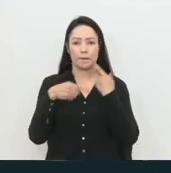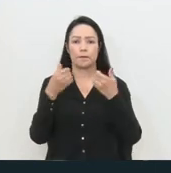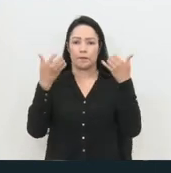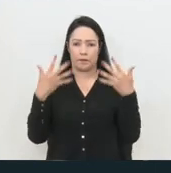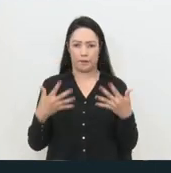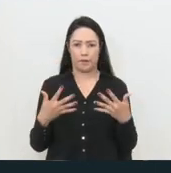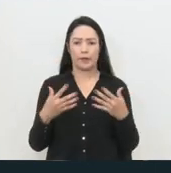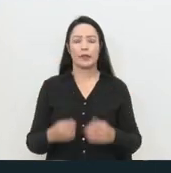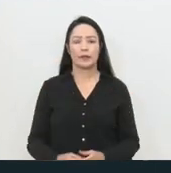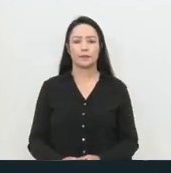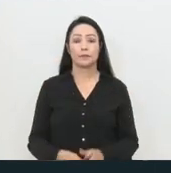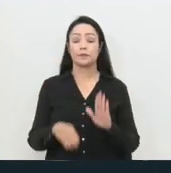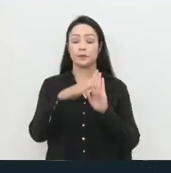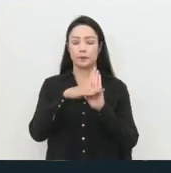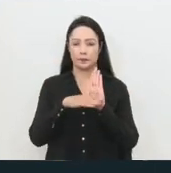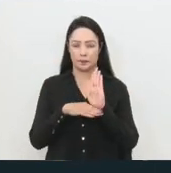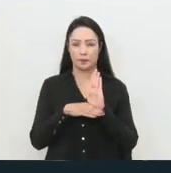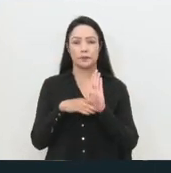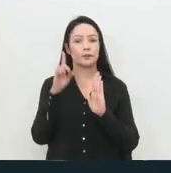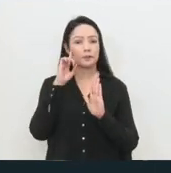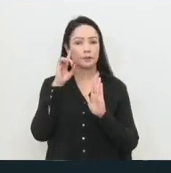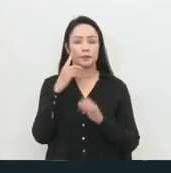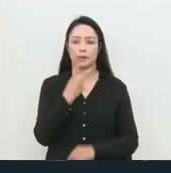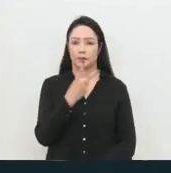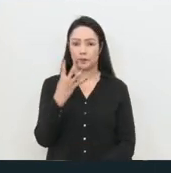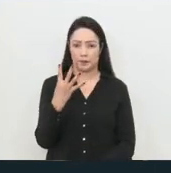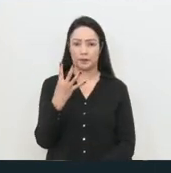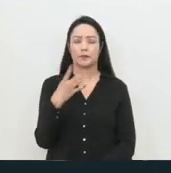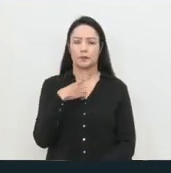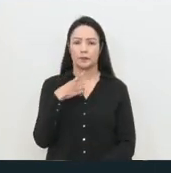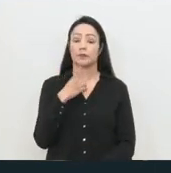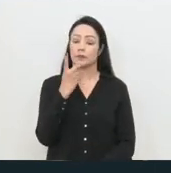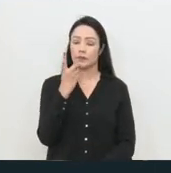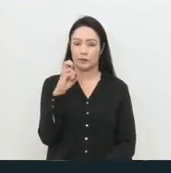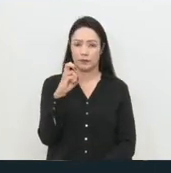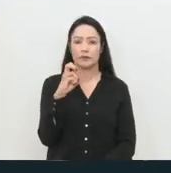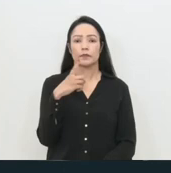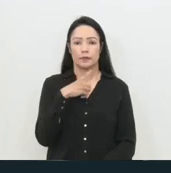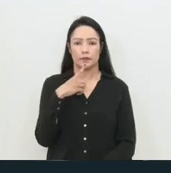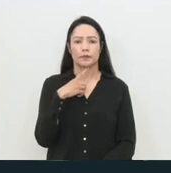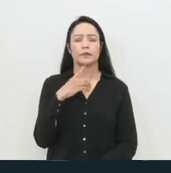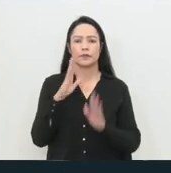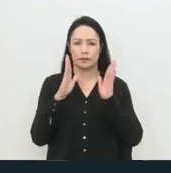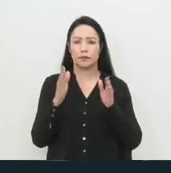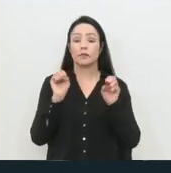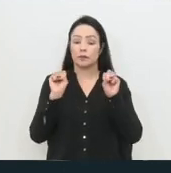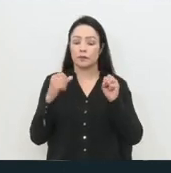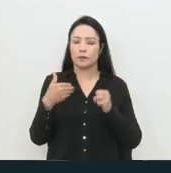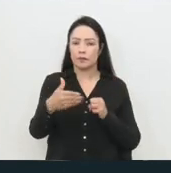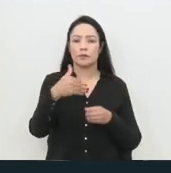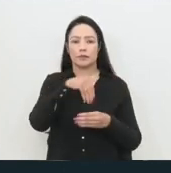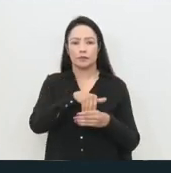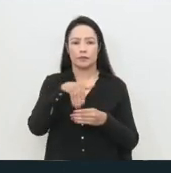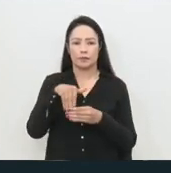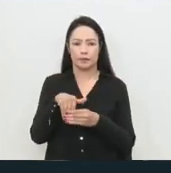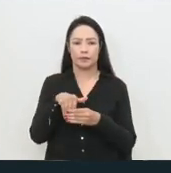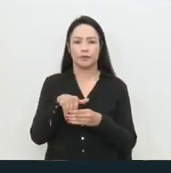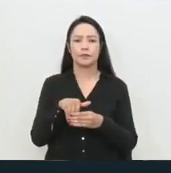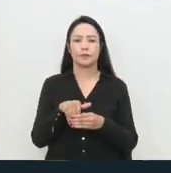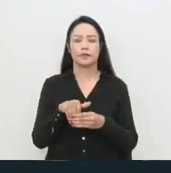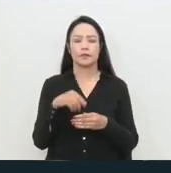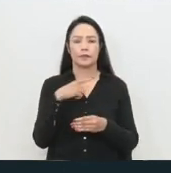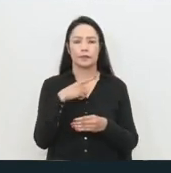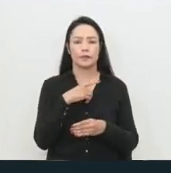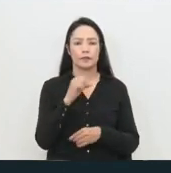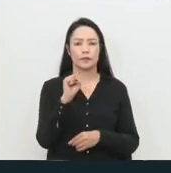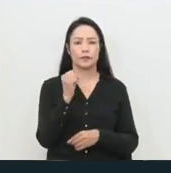na ordem do dia 24 itens 15 deles já tem os pareceres e podem ser votados em plenário entre eles há oito